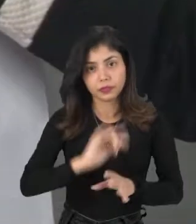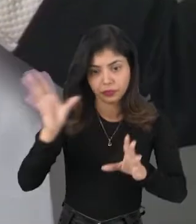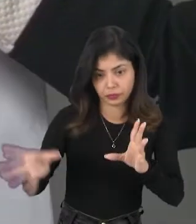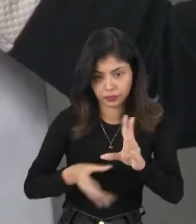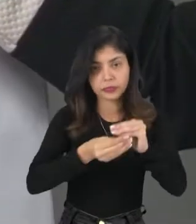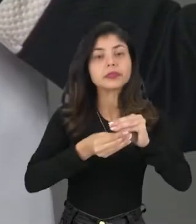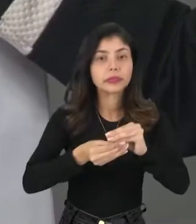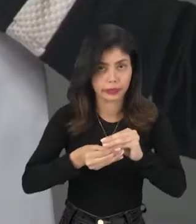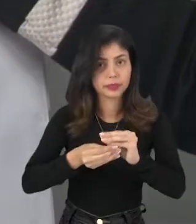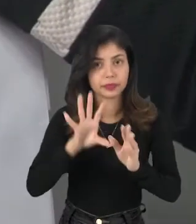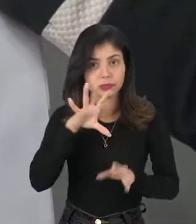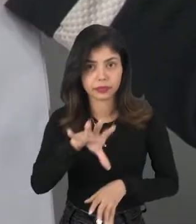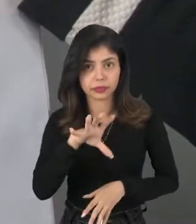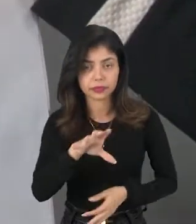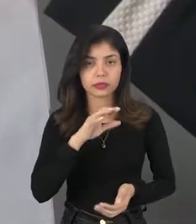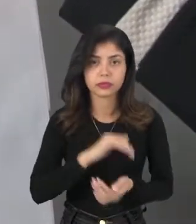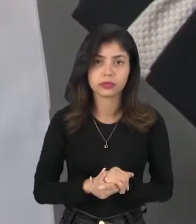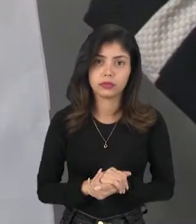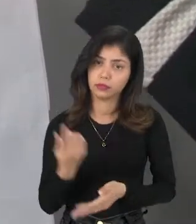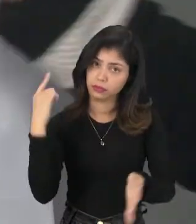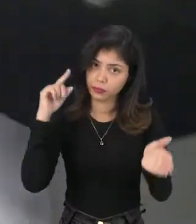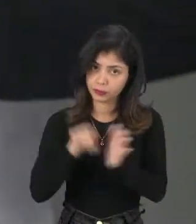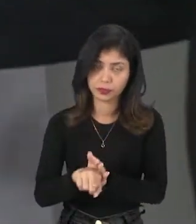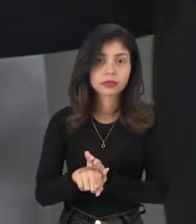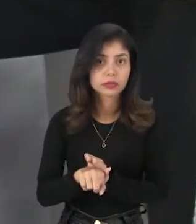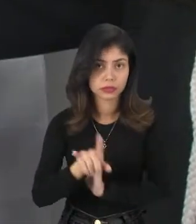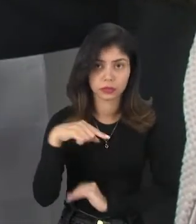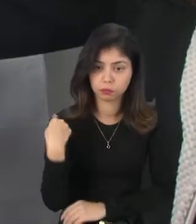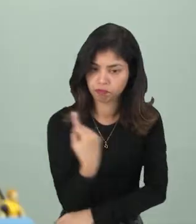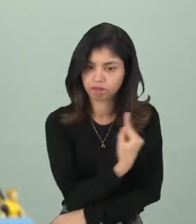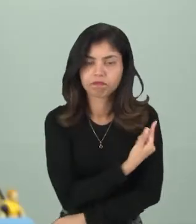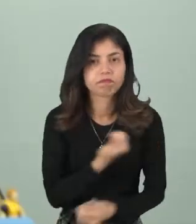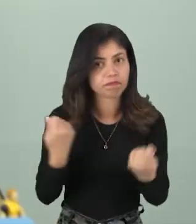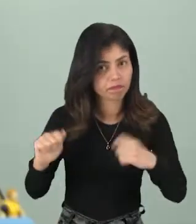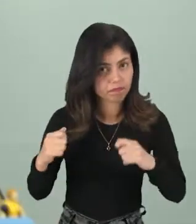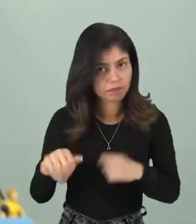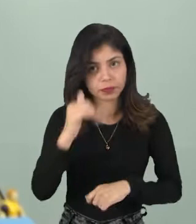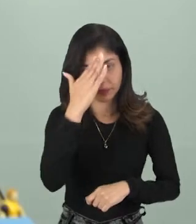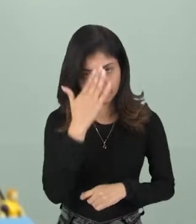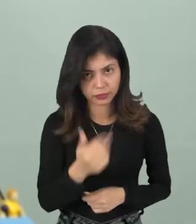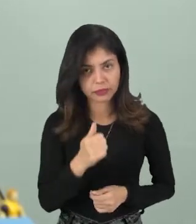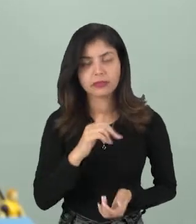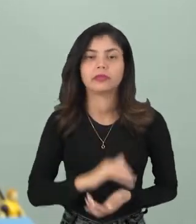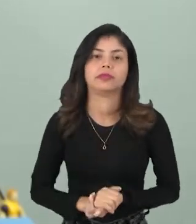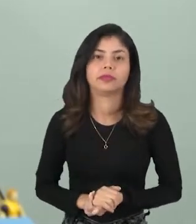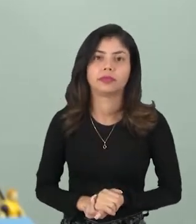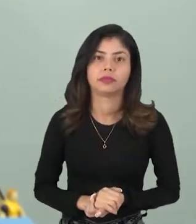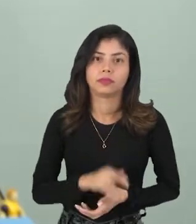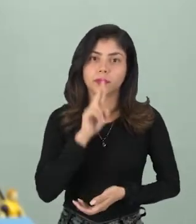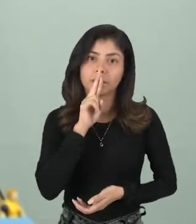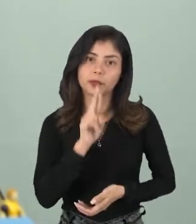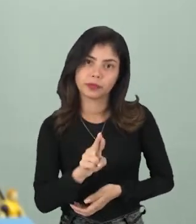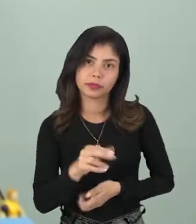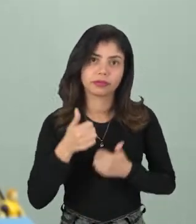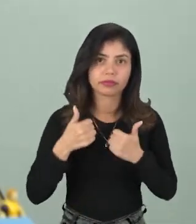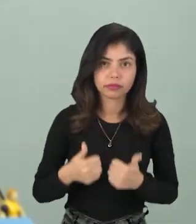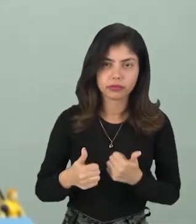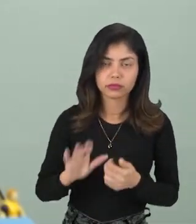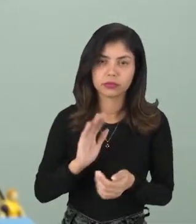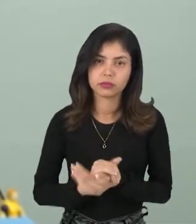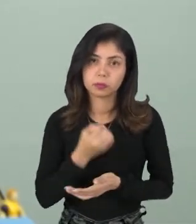completo Então essa é a pergunta que nós precisamos responder